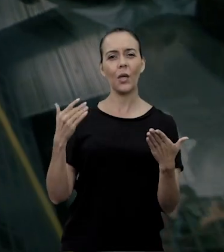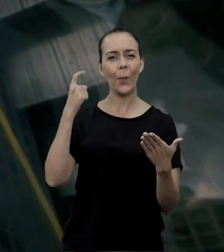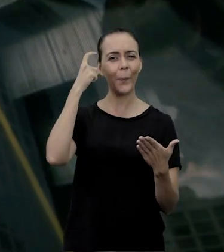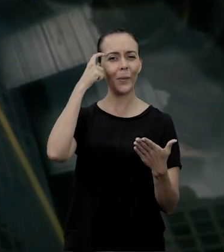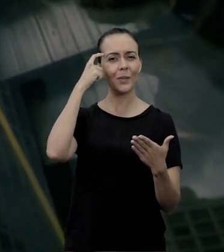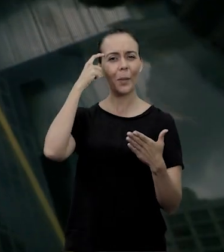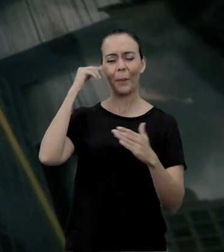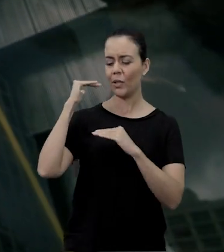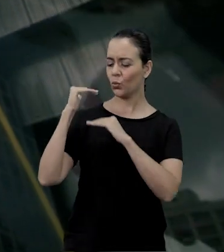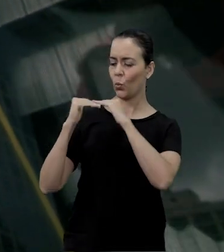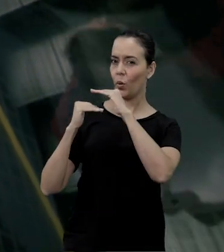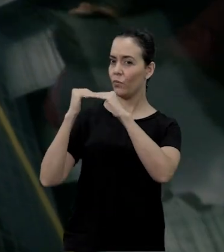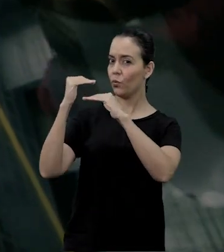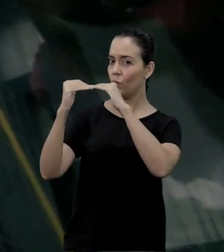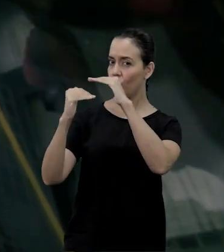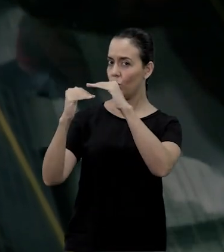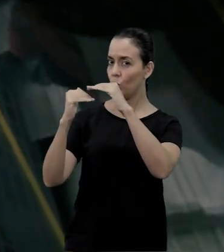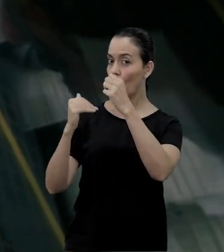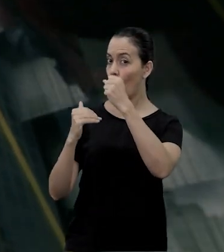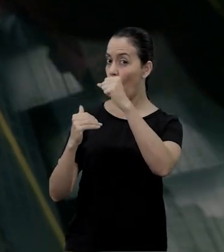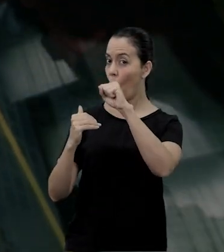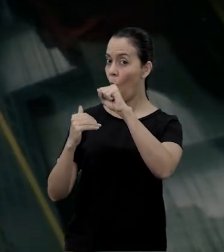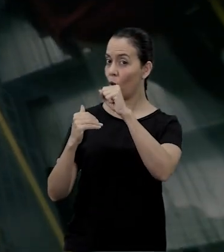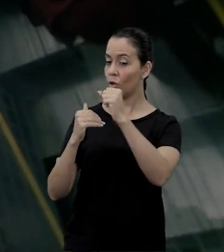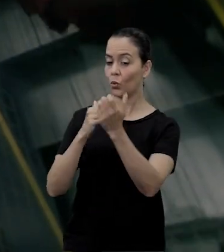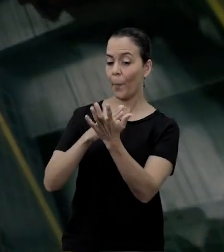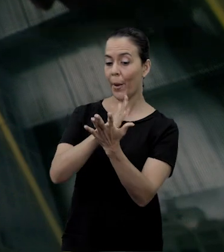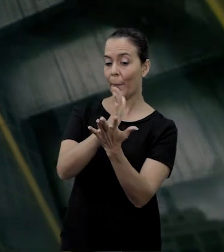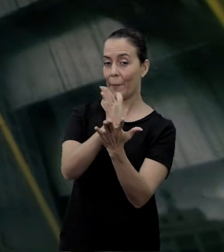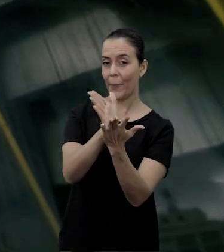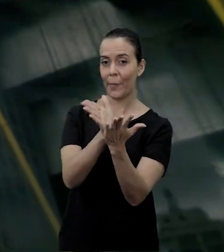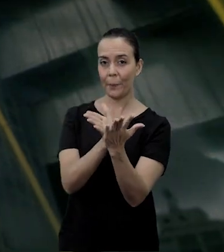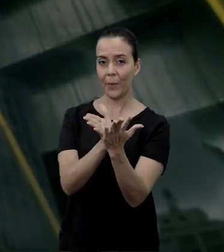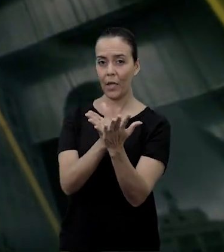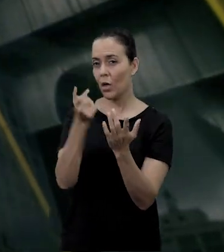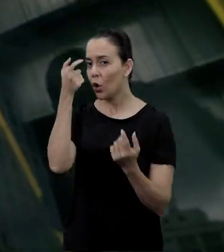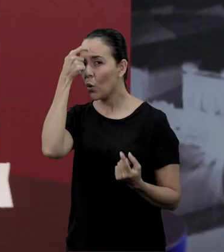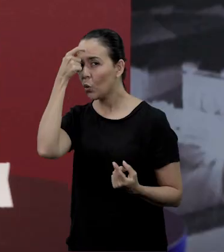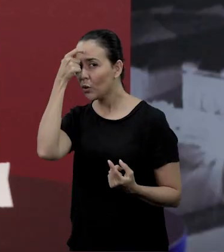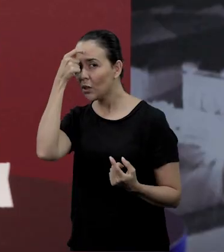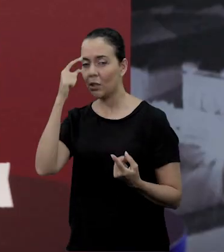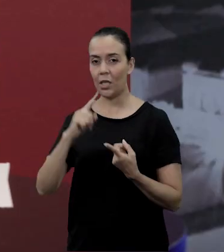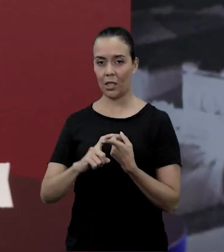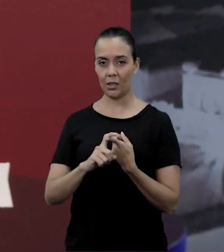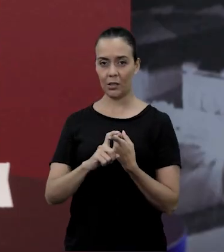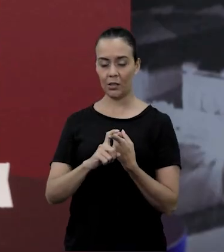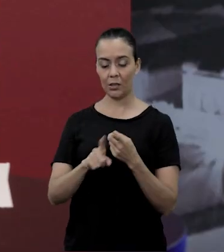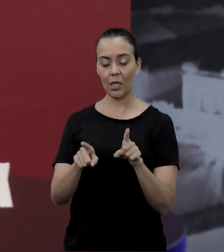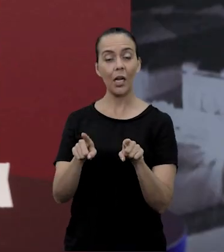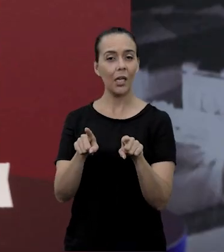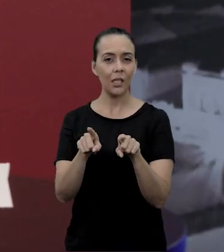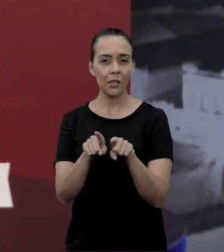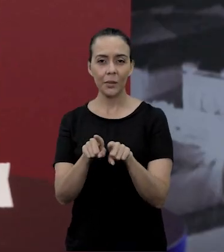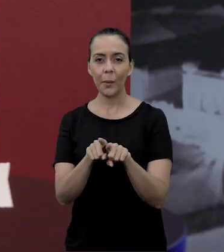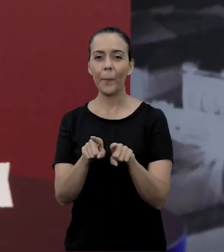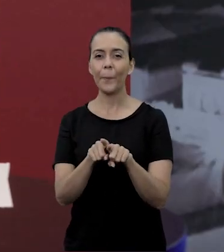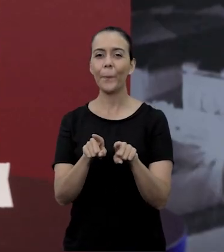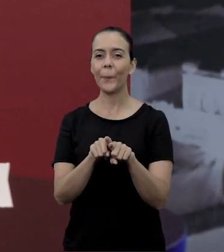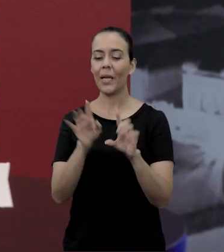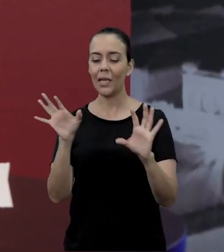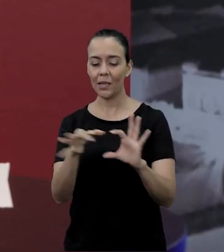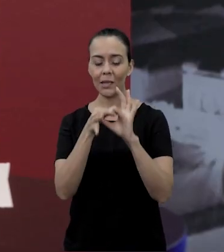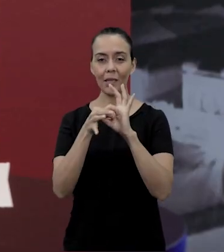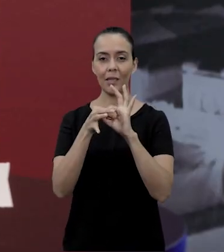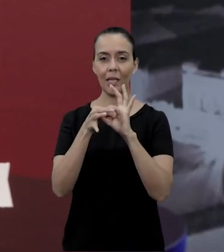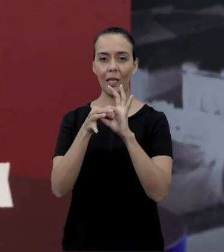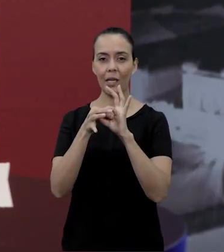no pensamento dele e definiu lá 8 estágios de evolução da consciência. Os 2 últimos estágios, que ele chama de